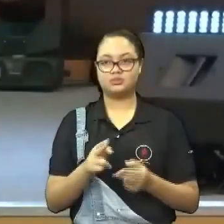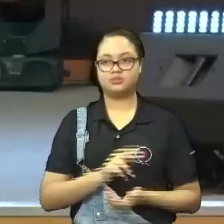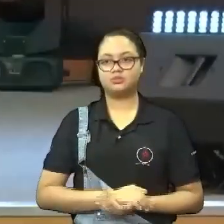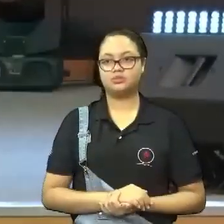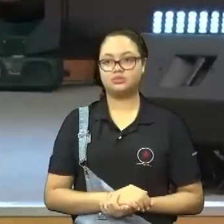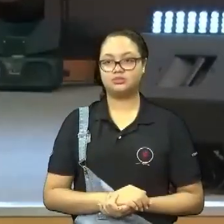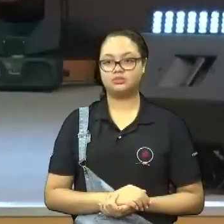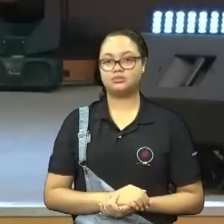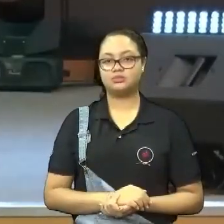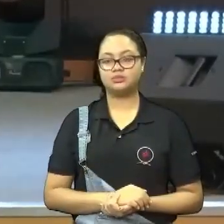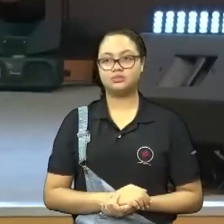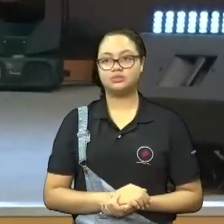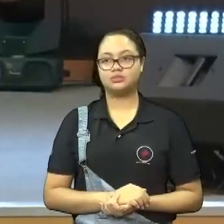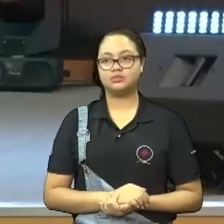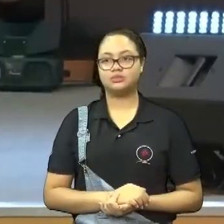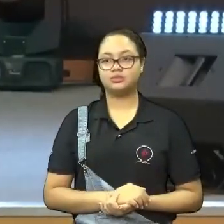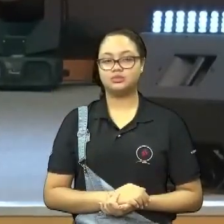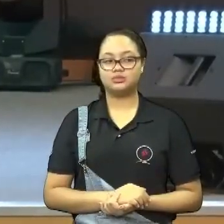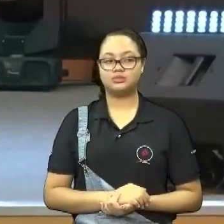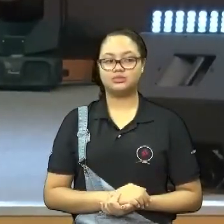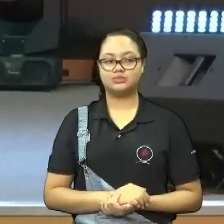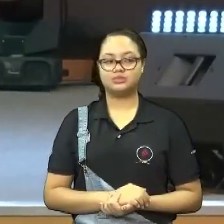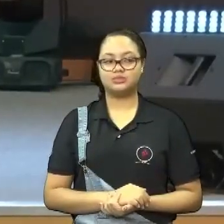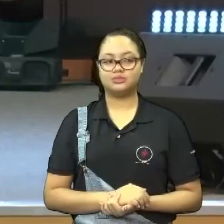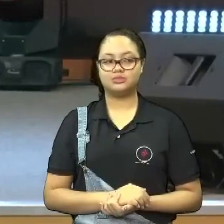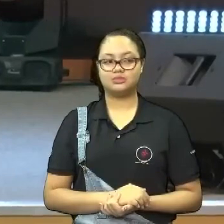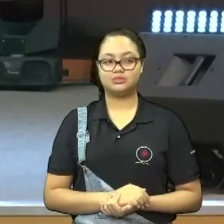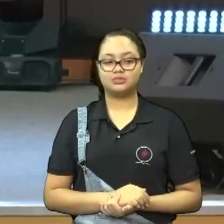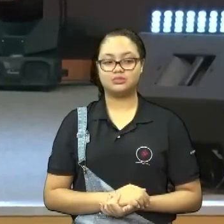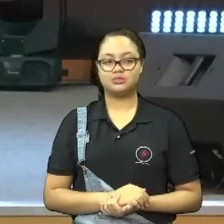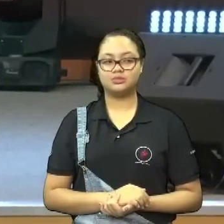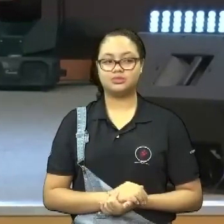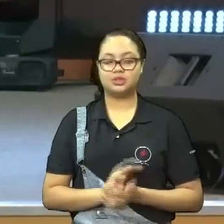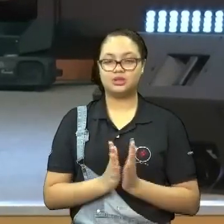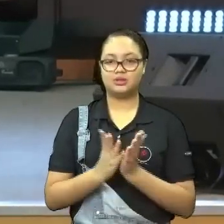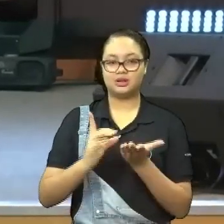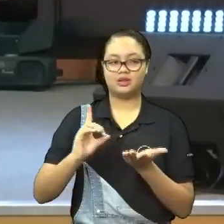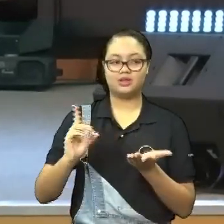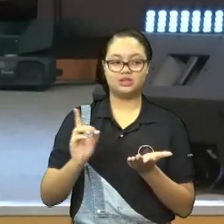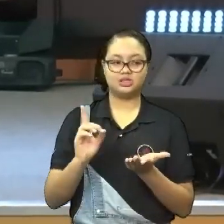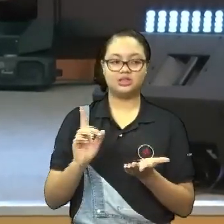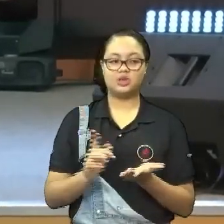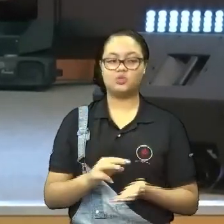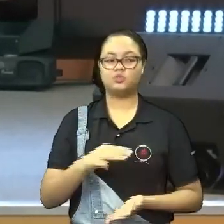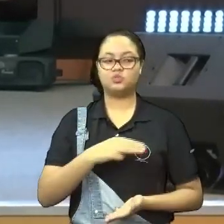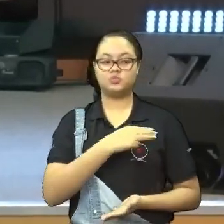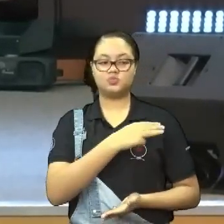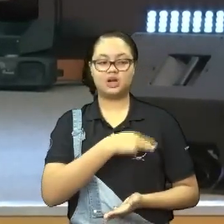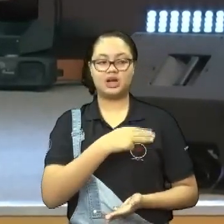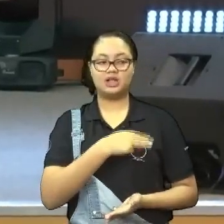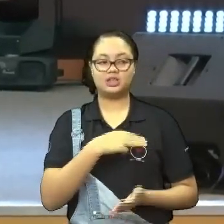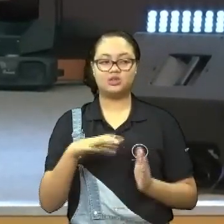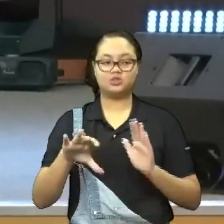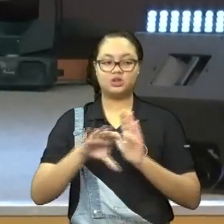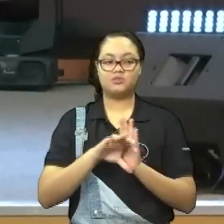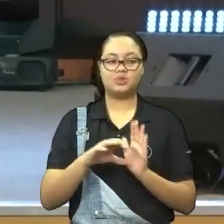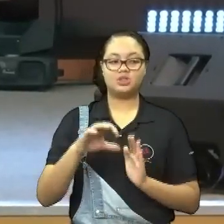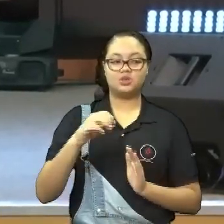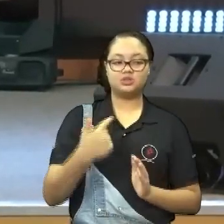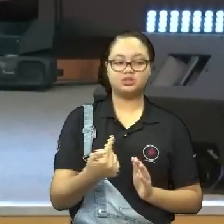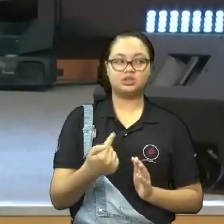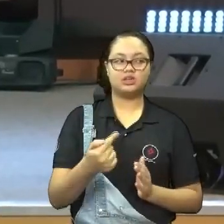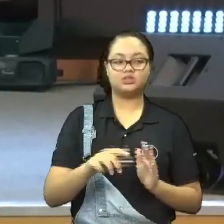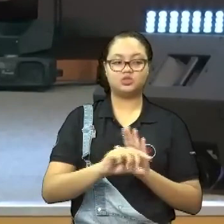bem eu quero trazer uma palavra que você possa ir abrir a sua Bíblia em Mateus Capítulo 7